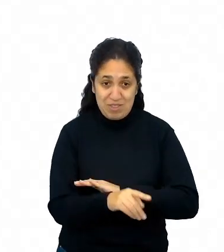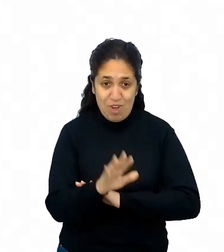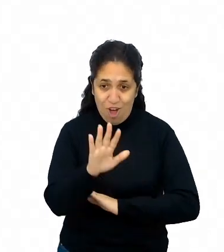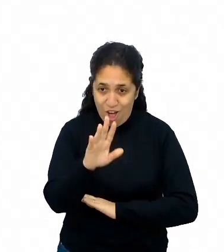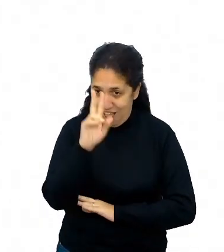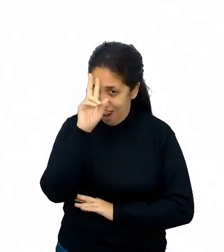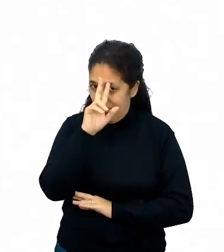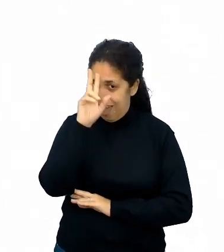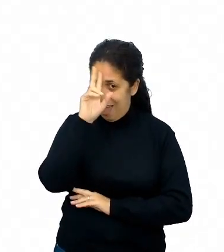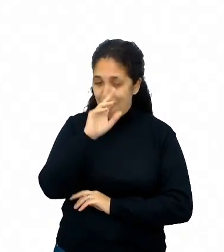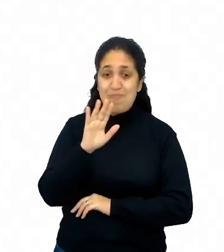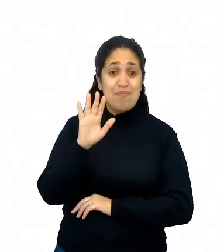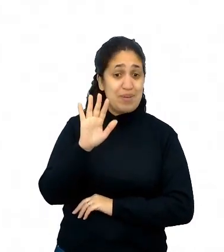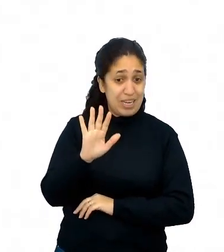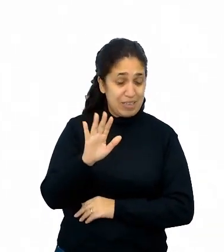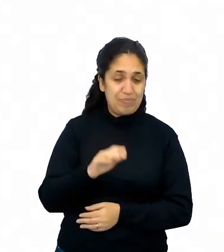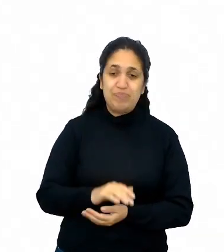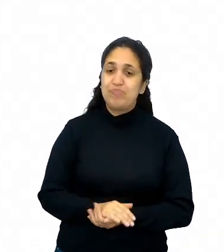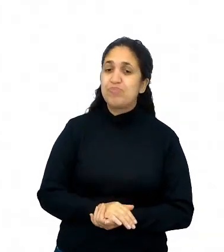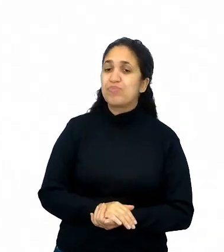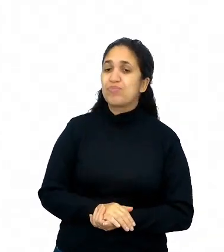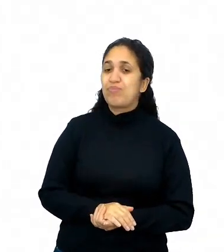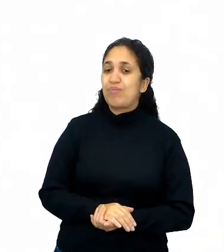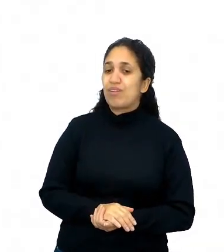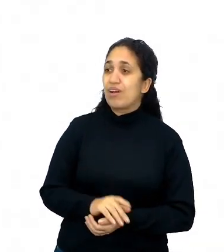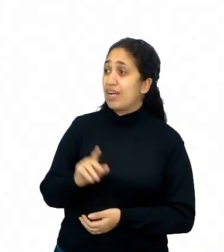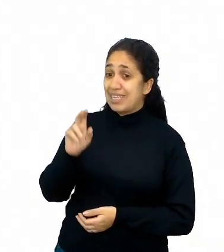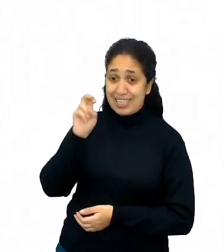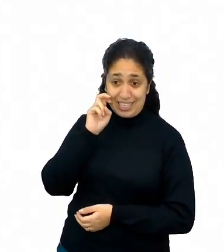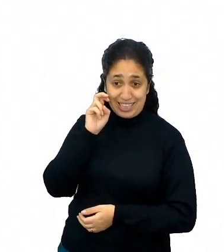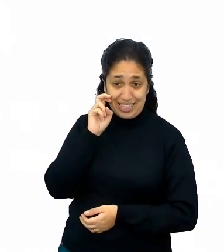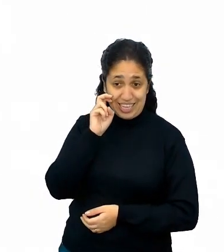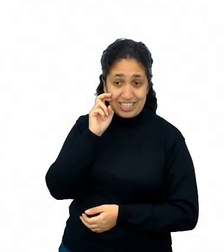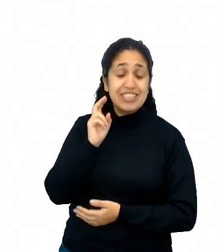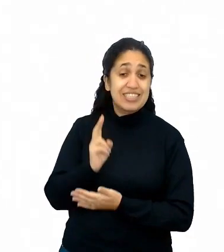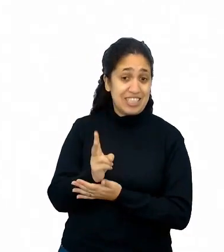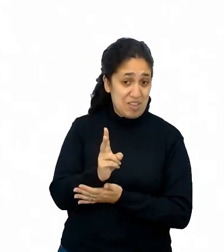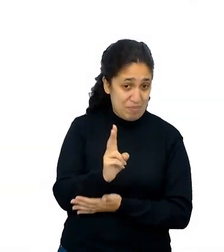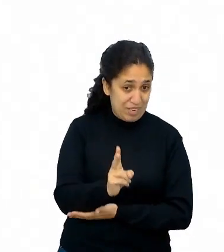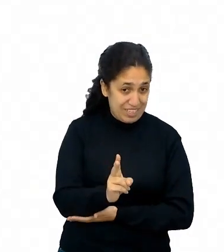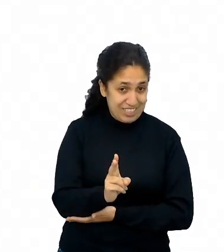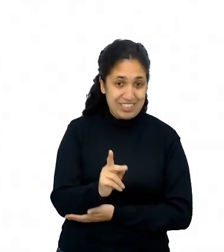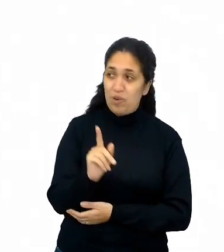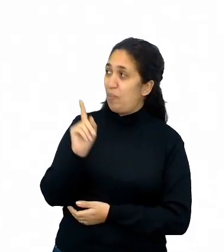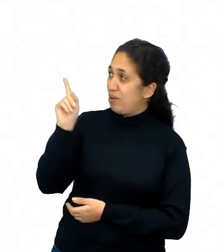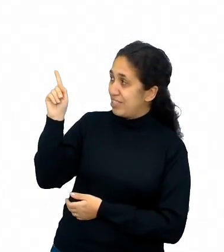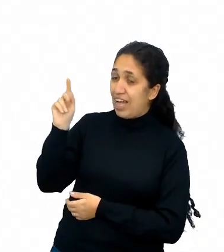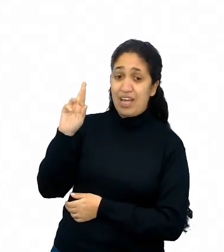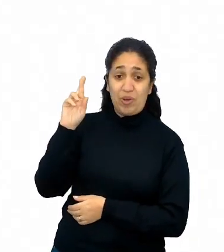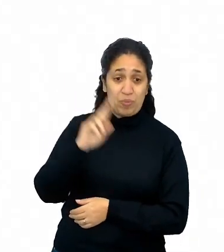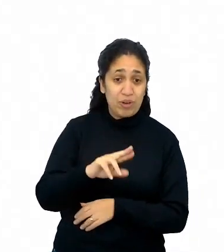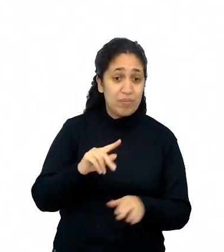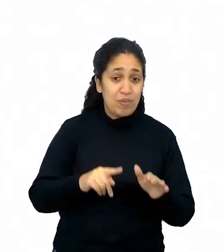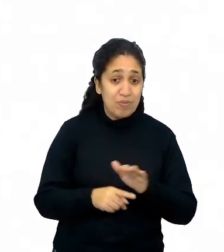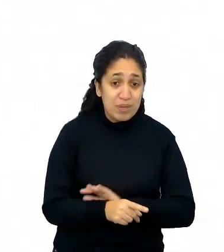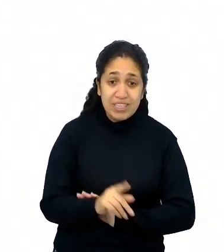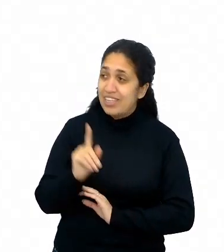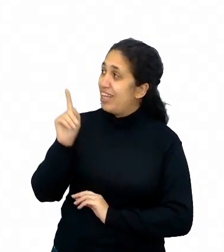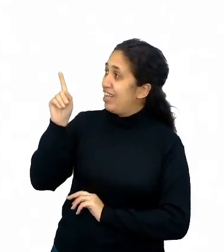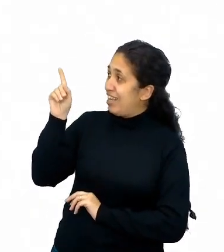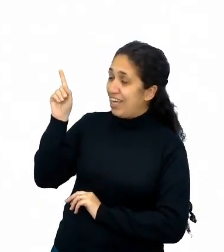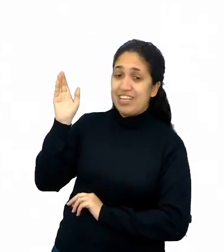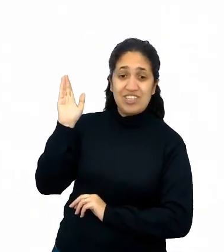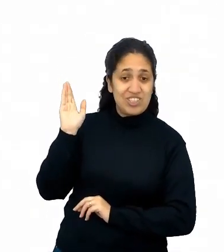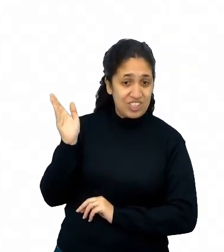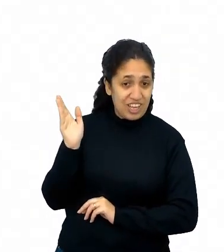esqueçam que a gente sempre é às quintas-feiras, tá, gente? Então, botou lá recuperação e aprofundamento, vai aparecer